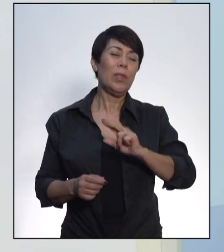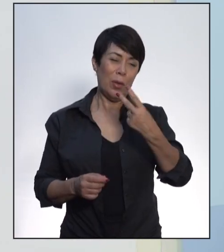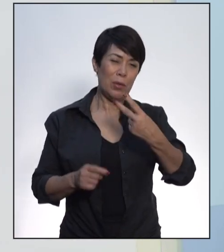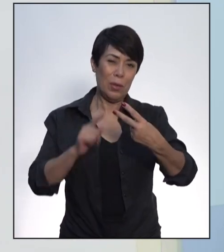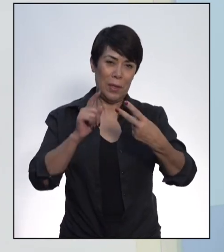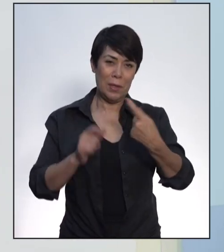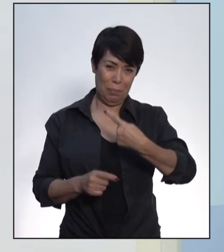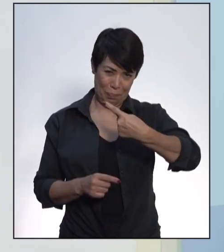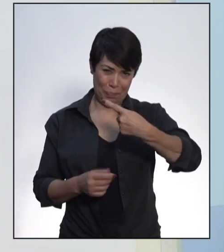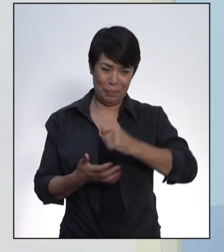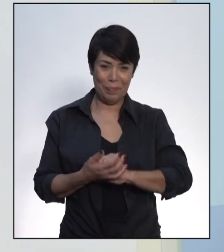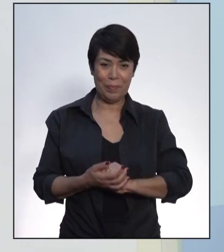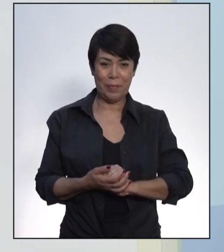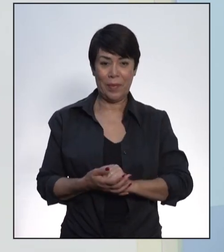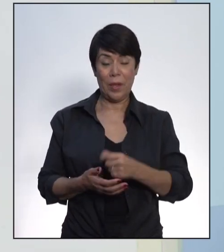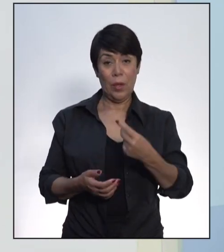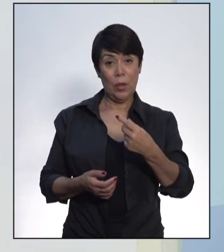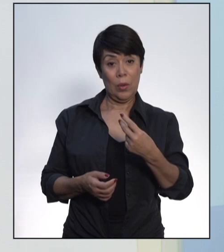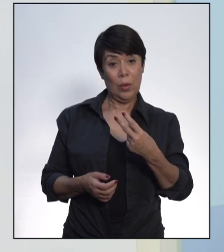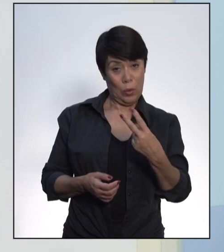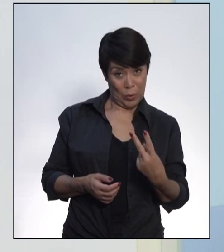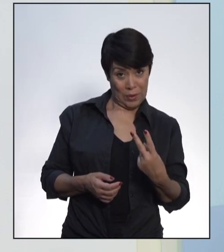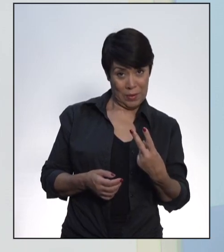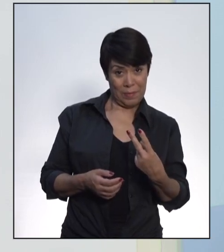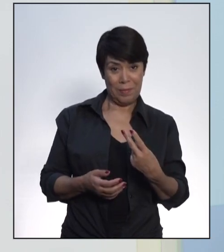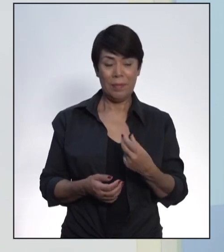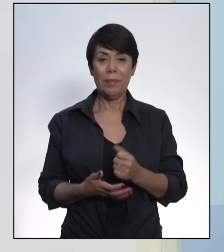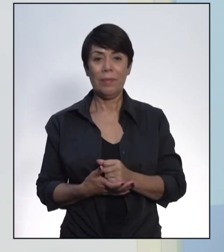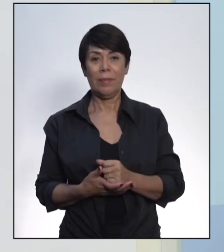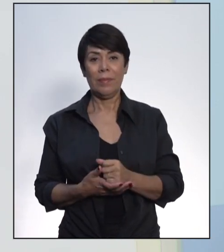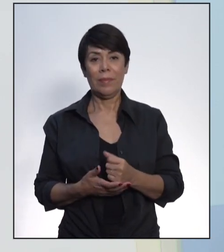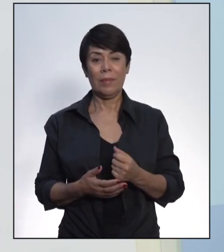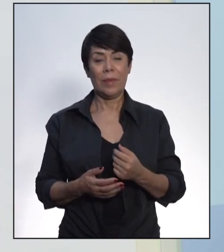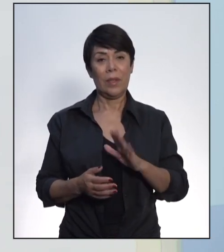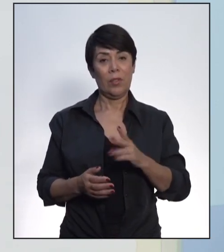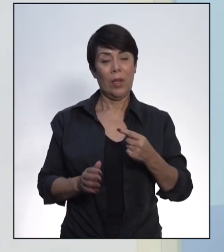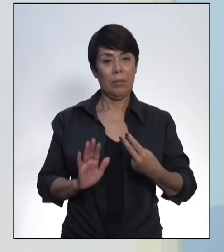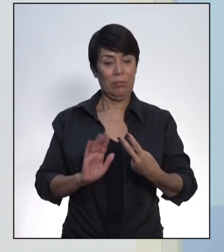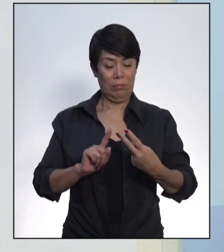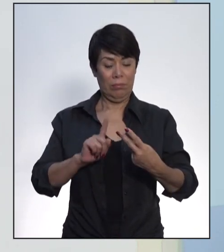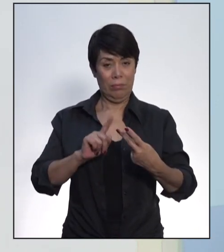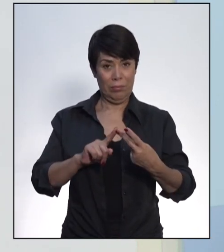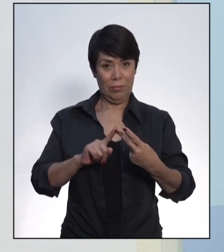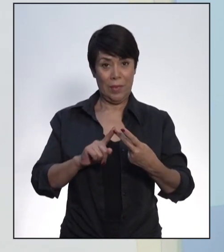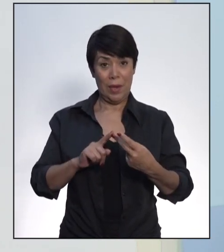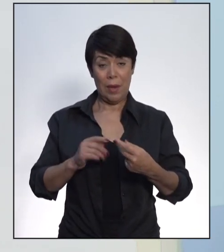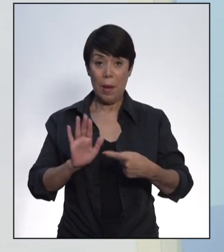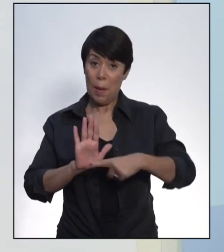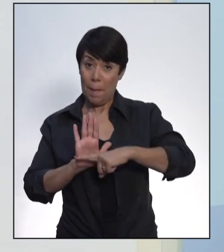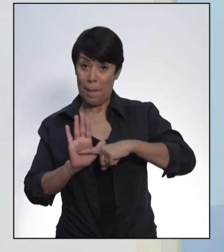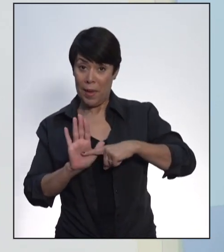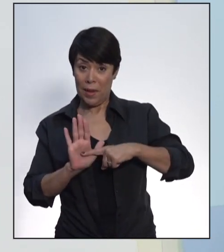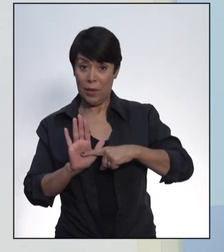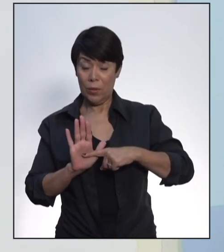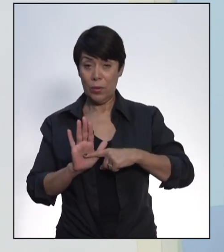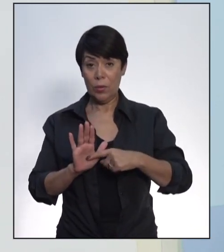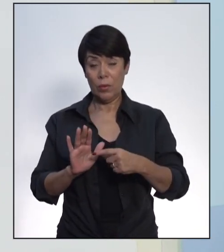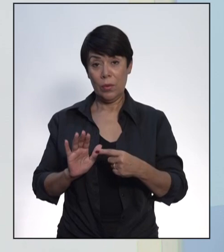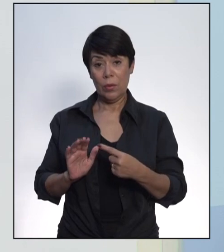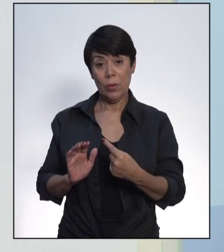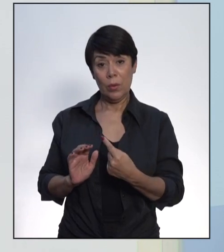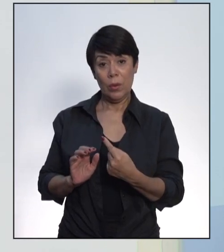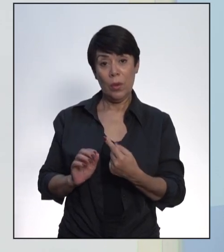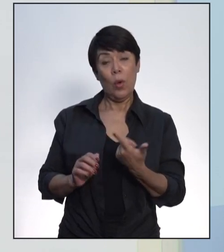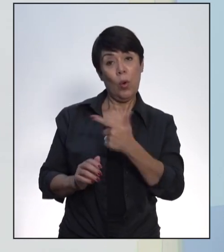para vocês enxergarem. Então, é o 2. Então, eu coloquei a posição 2, menos a minha posição 1 aqui,